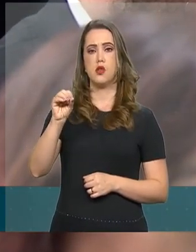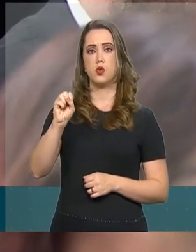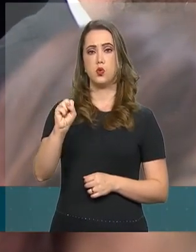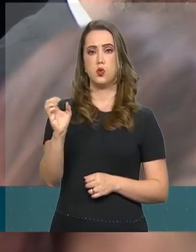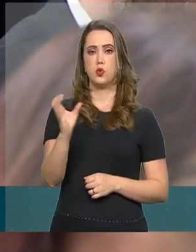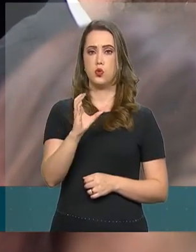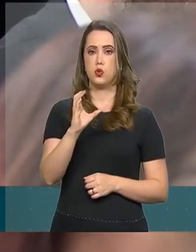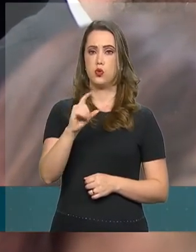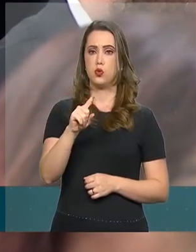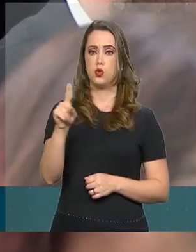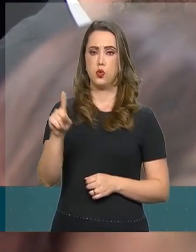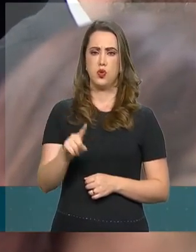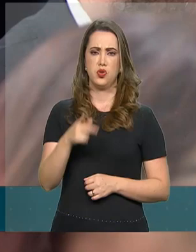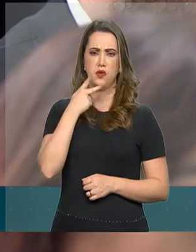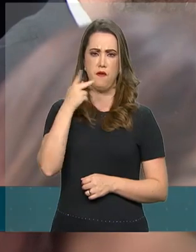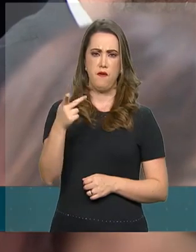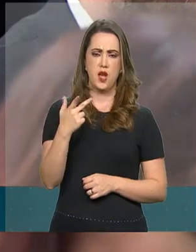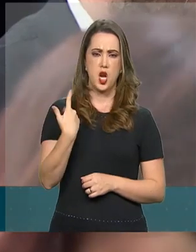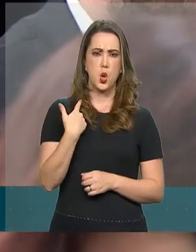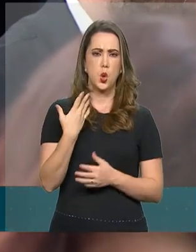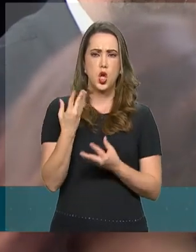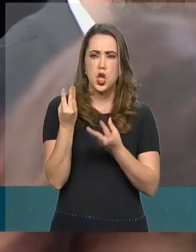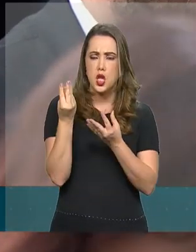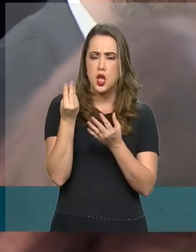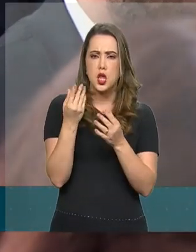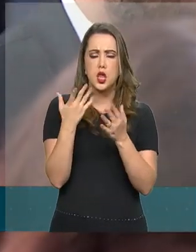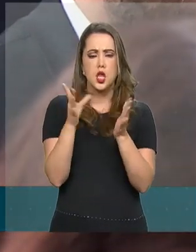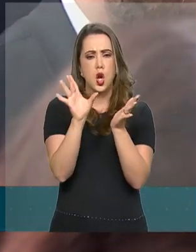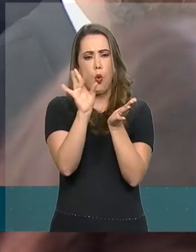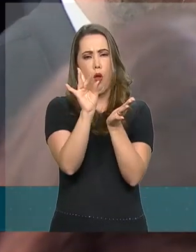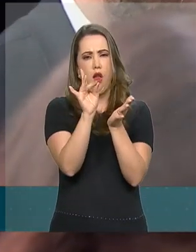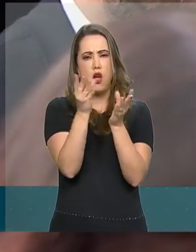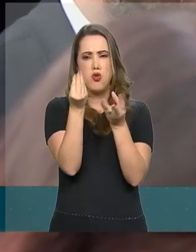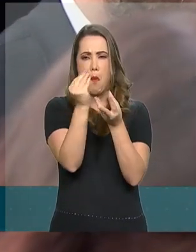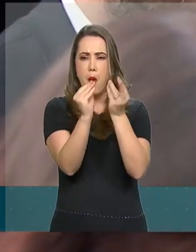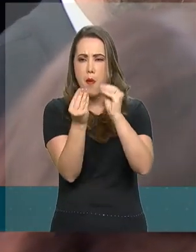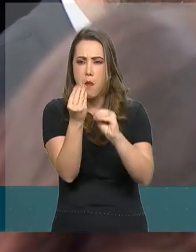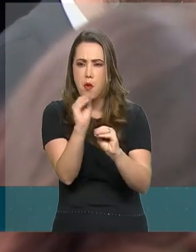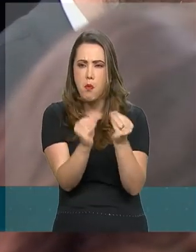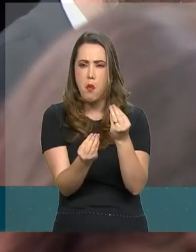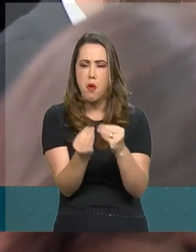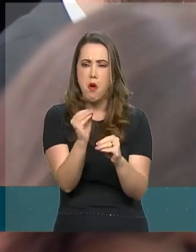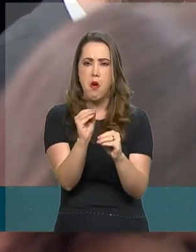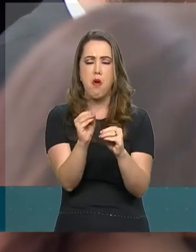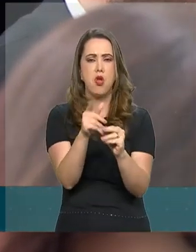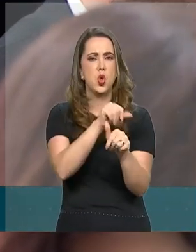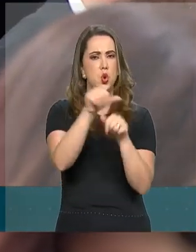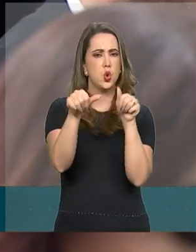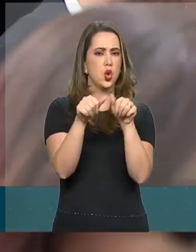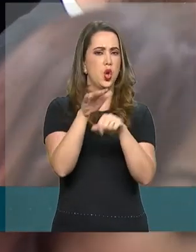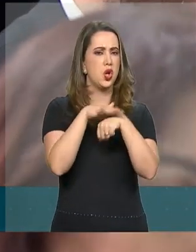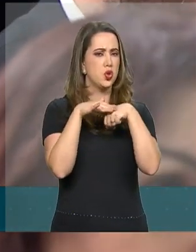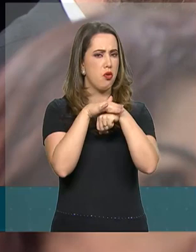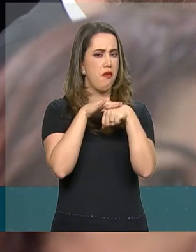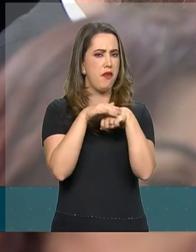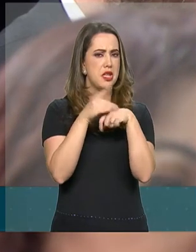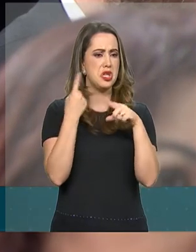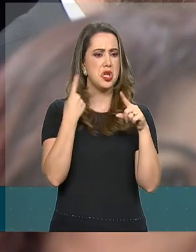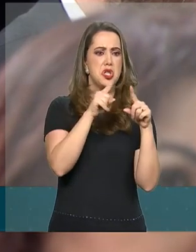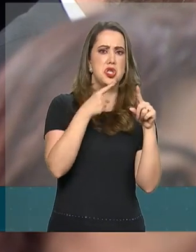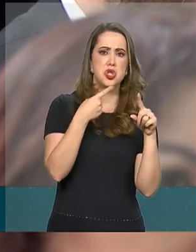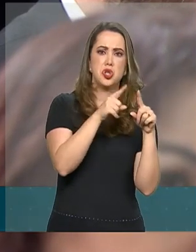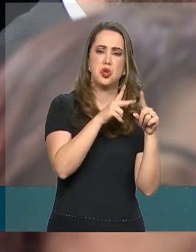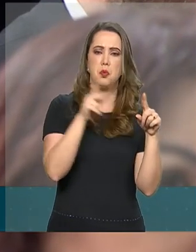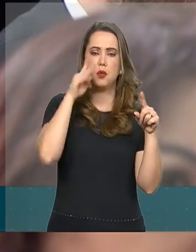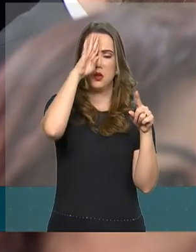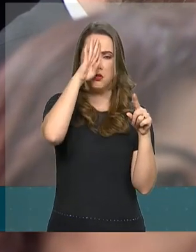gerar mais fofoca na qual ele apareceria numa troca de conversas criticando o presidente foi levado à presidente funcionário ele se